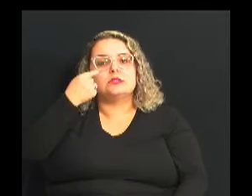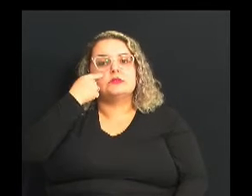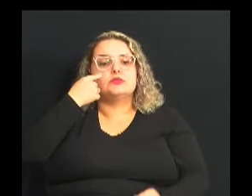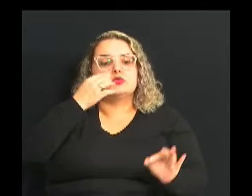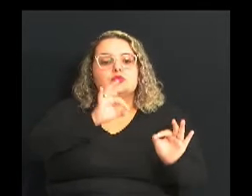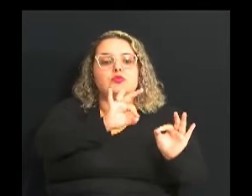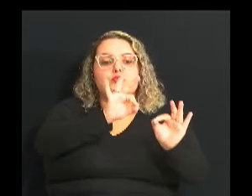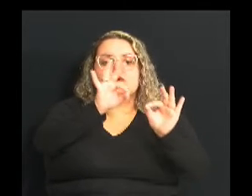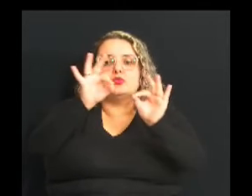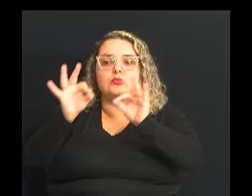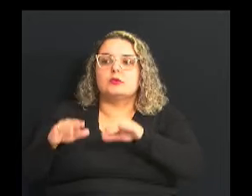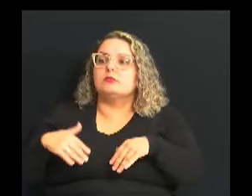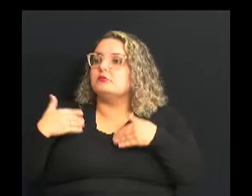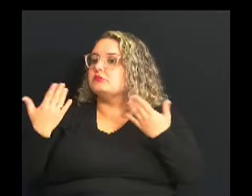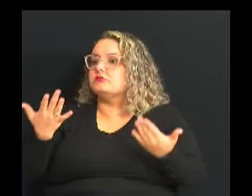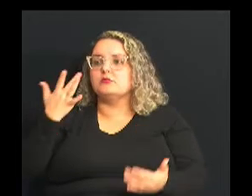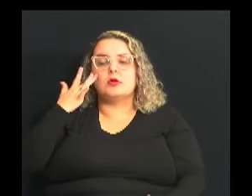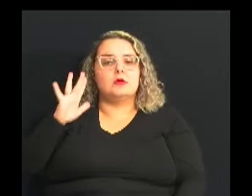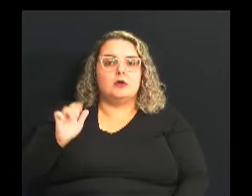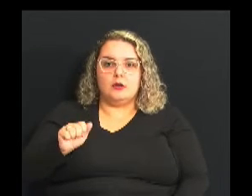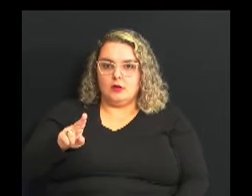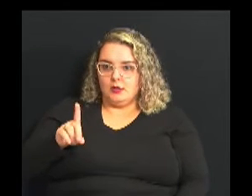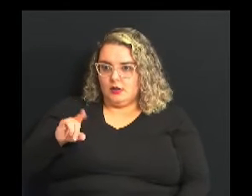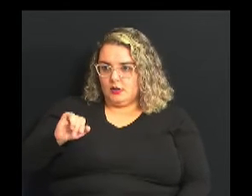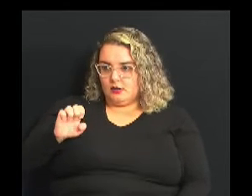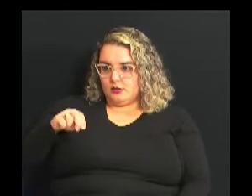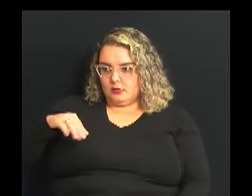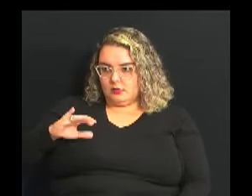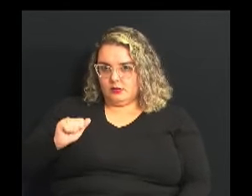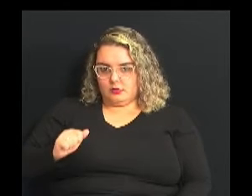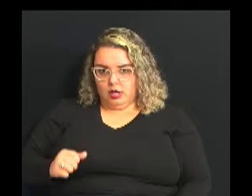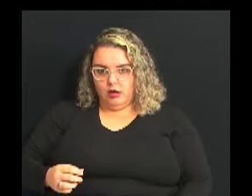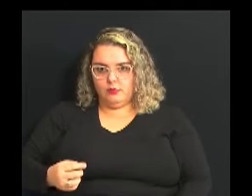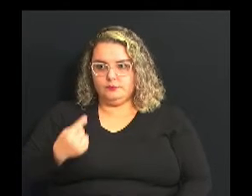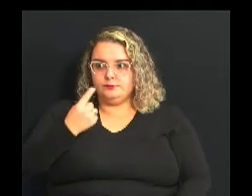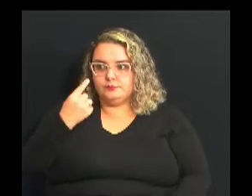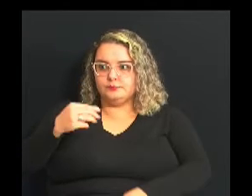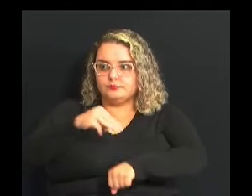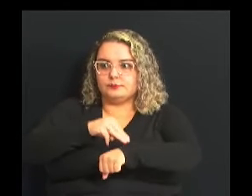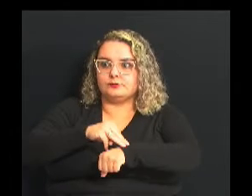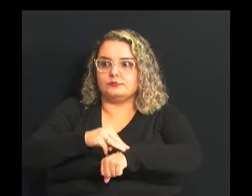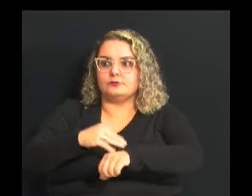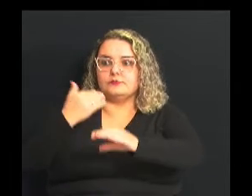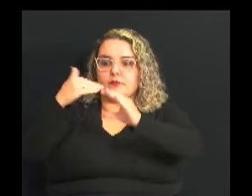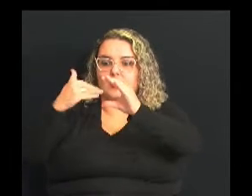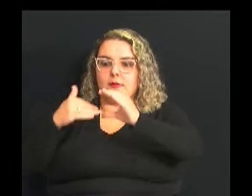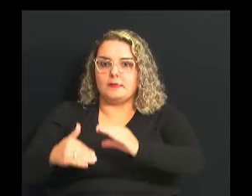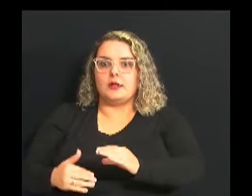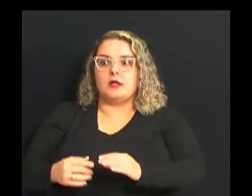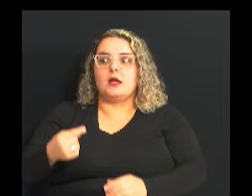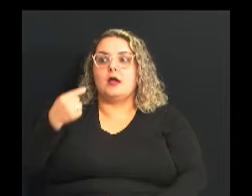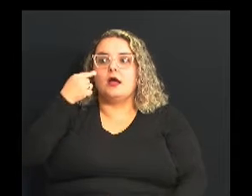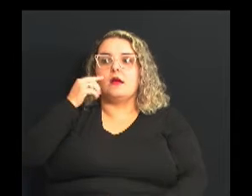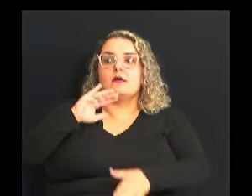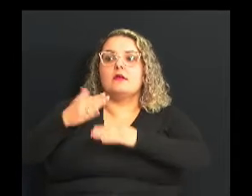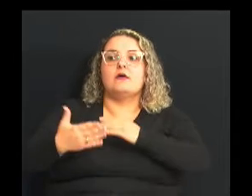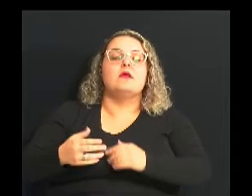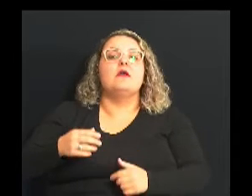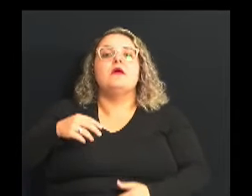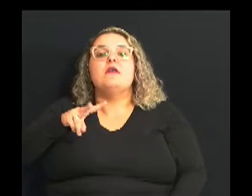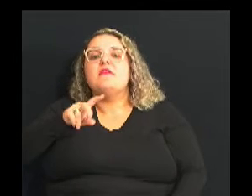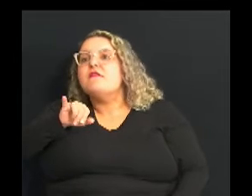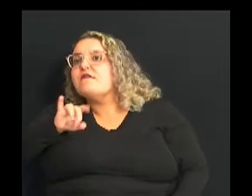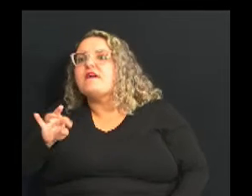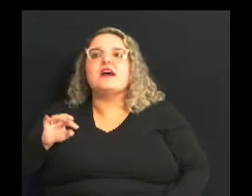não sabemos qual foi a audiência, mas a cada minuto nós tínhamos 3 pessoas mandando, eu sou fulano do bairro tal, estou assistindo, vai time tal, vai time tal. E